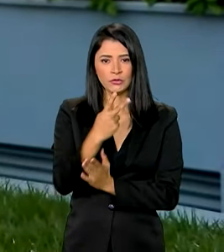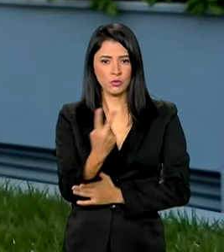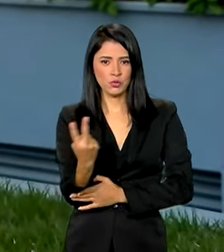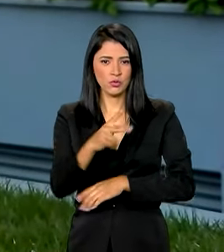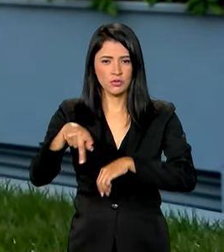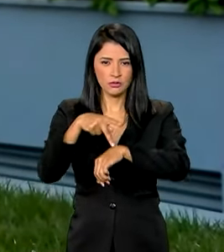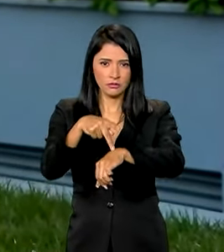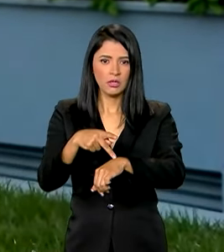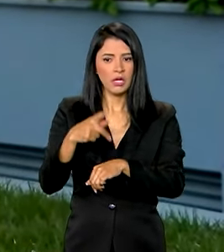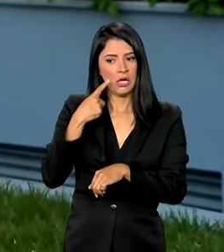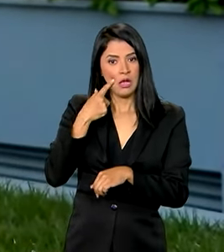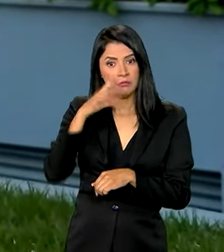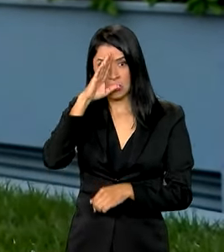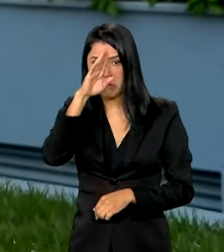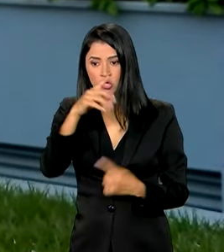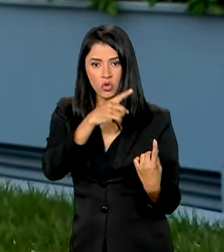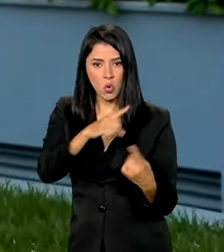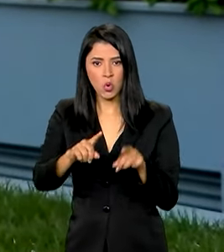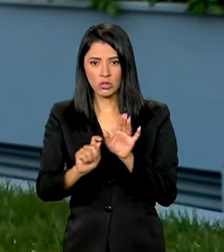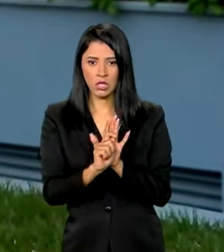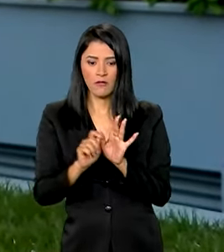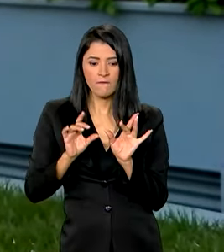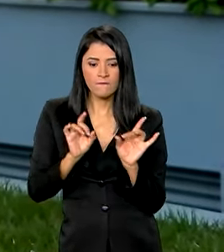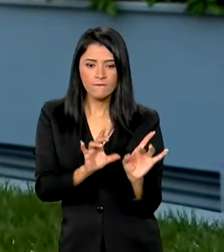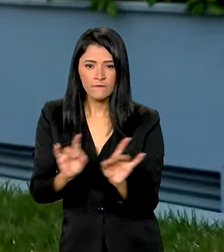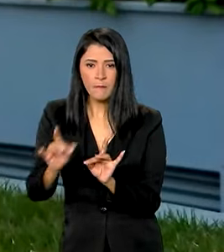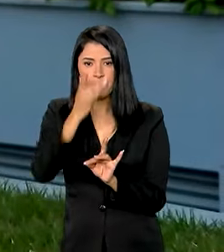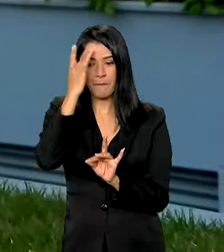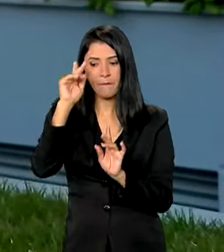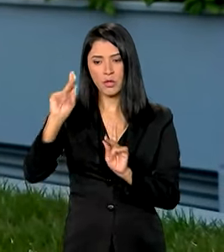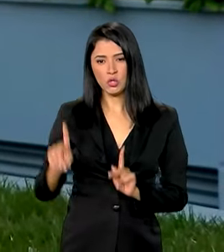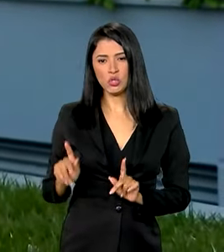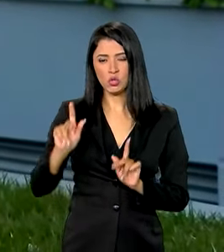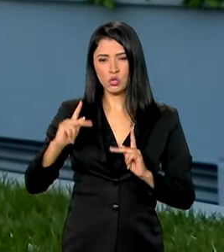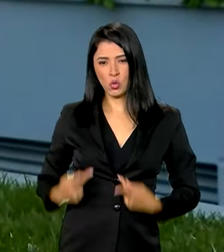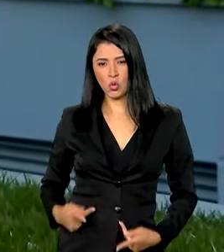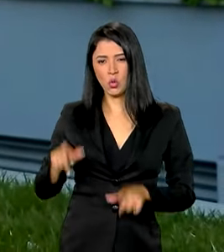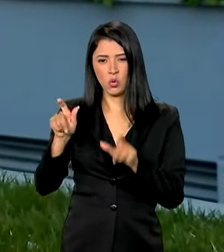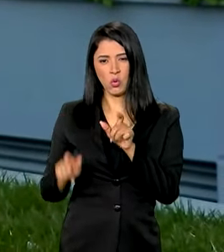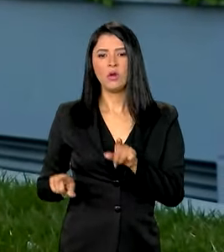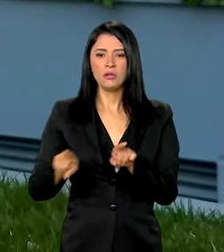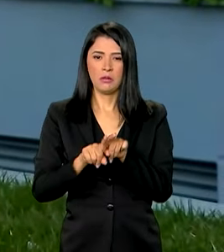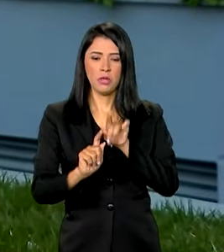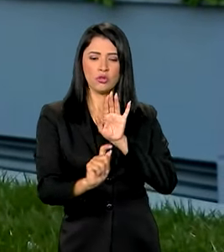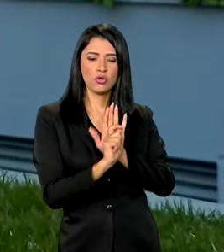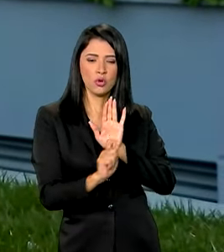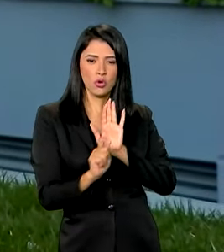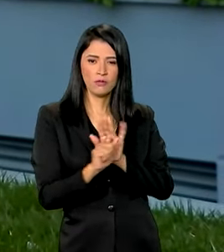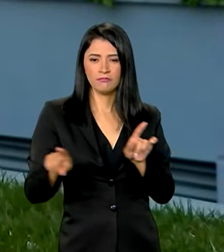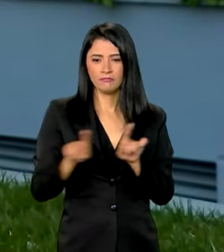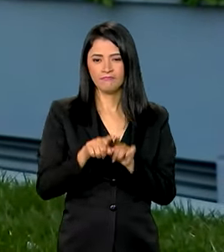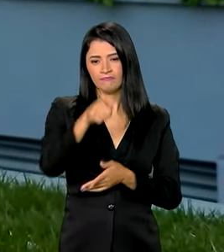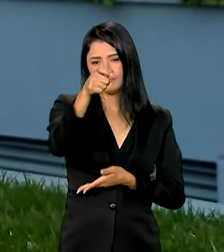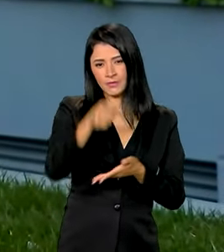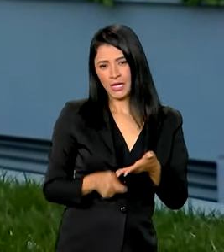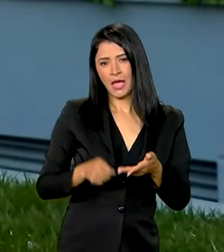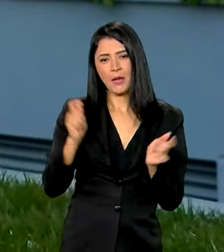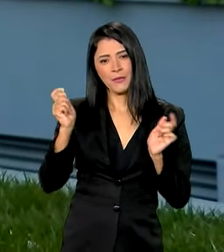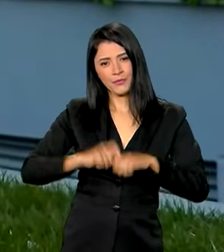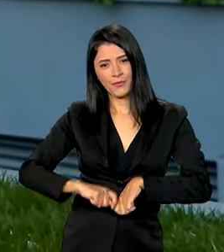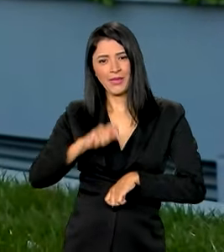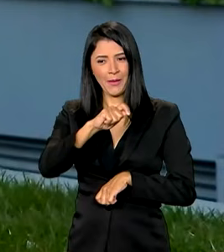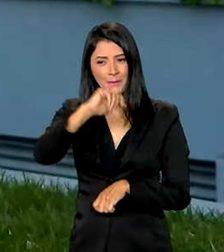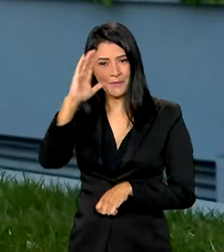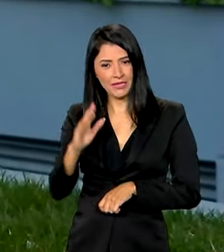para o combate de crimes como o tráfico de pessoas e de drogas. Também será assinado um acordo para permitir que brasileiros